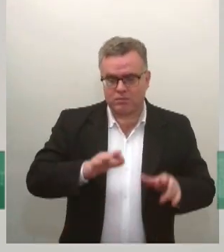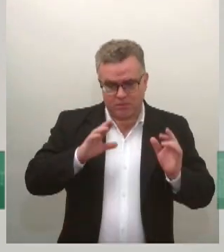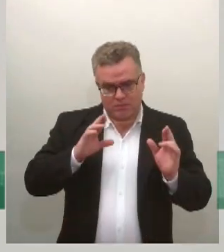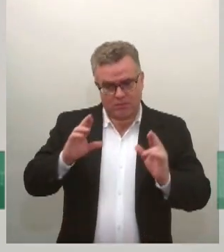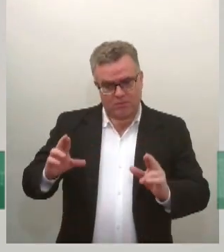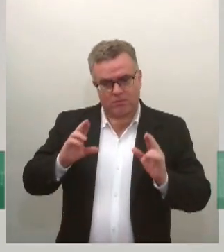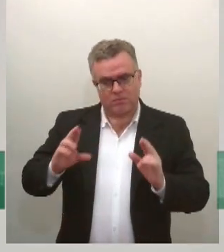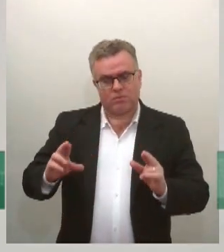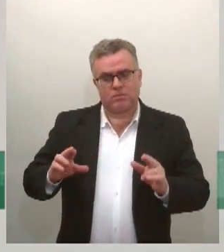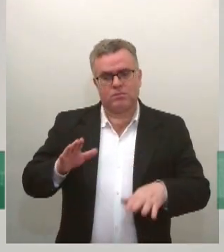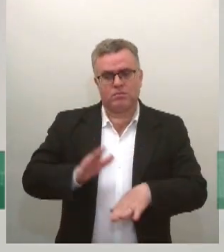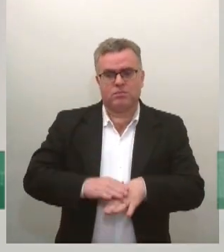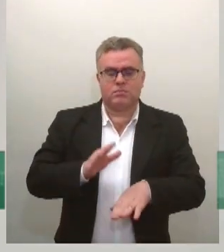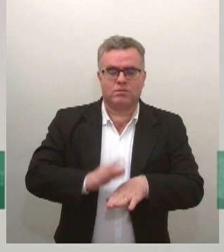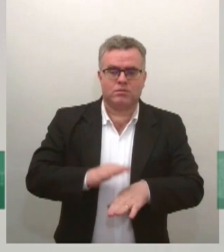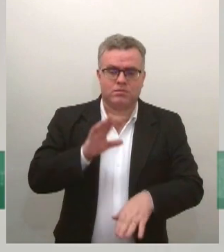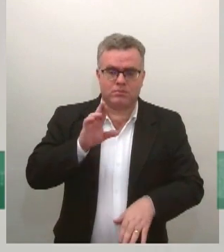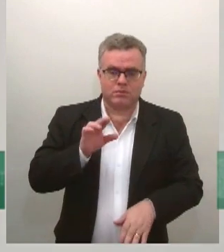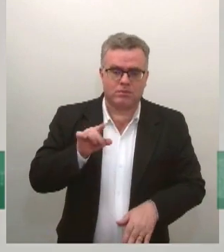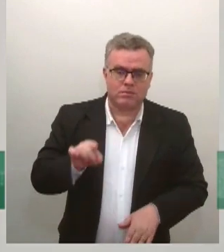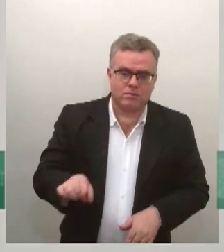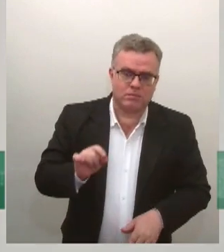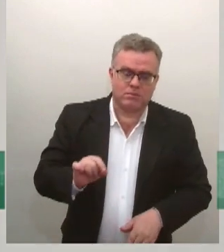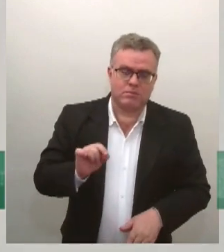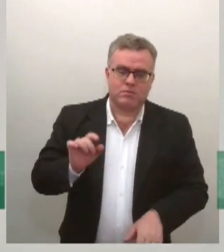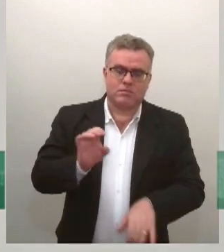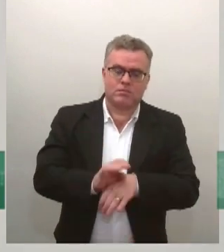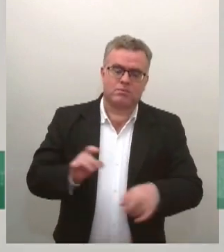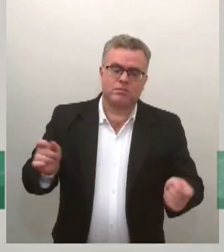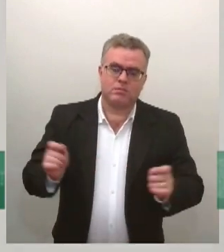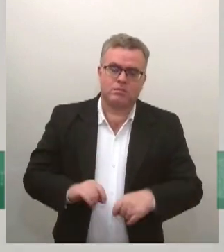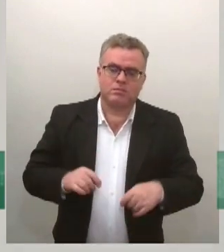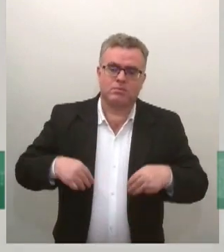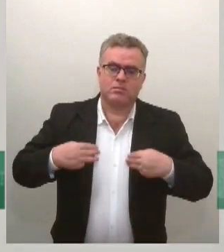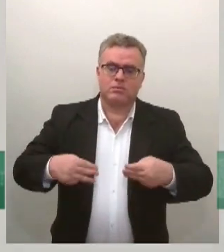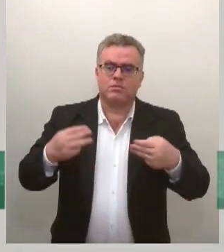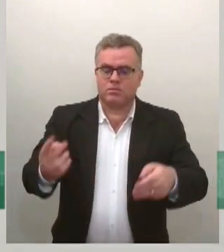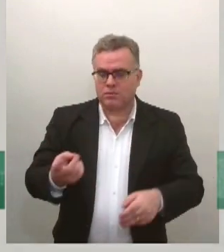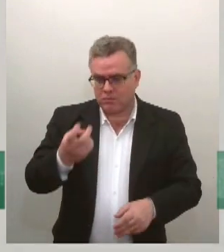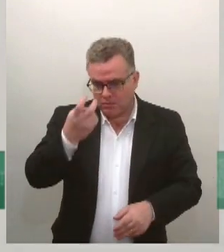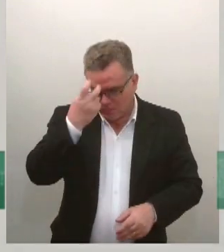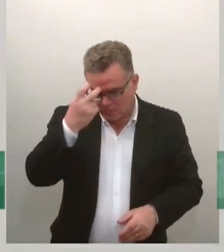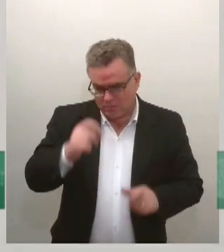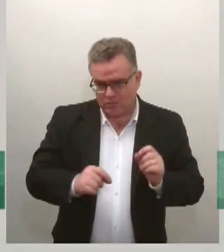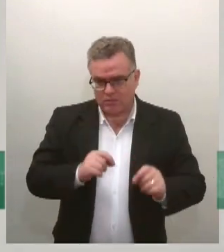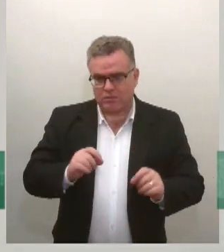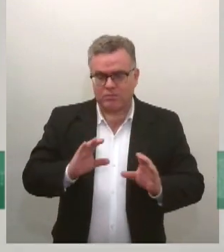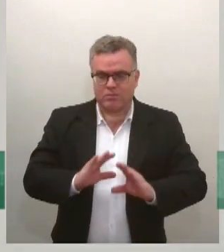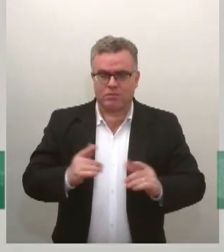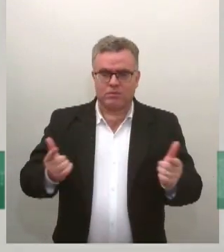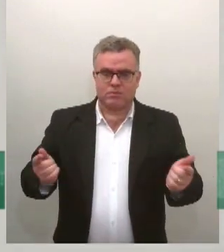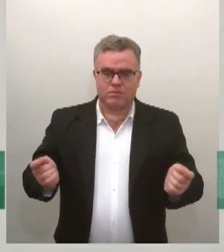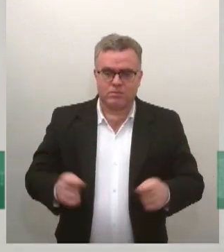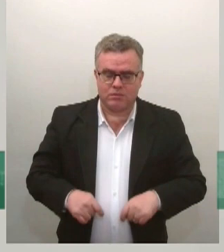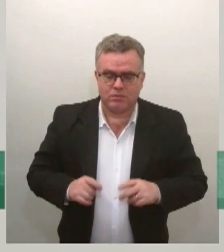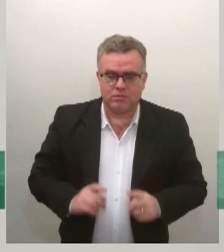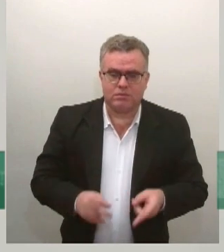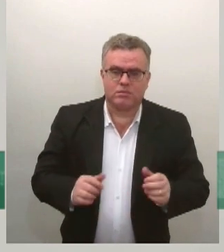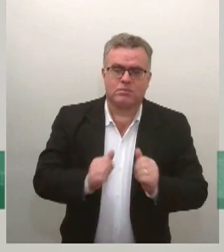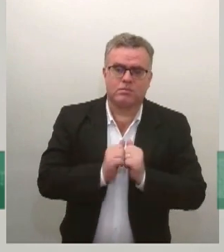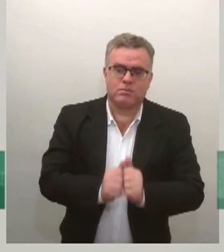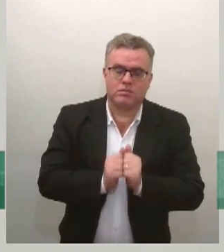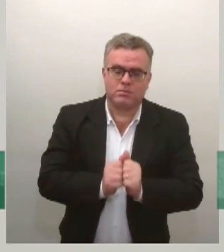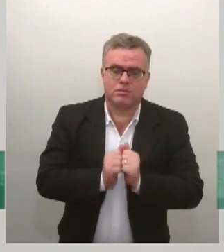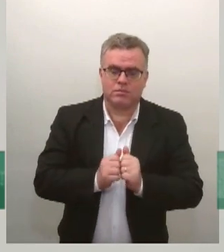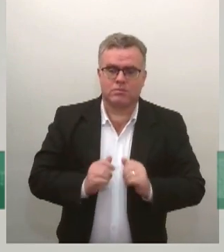né, do Estado, mas o Ministério da Cultura, é claro, o escritório, né, acompanha. E a gente